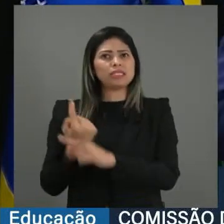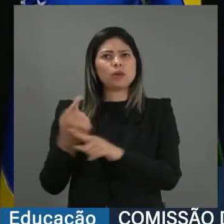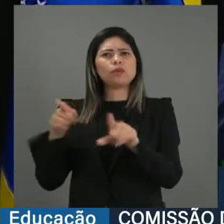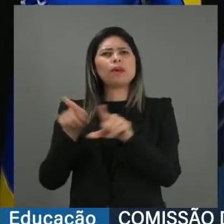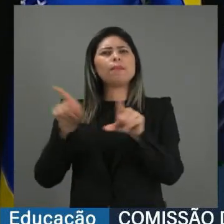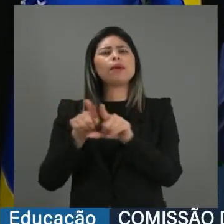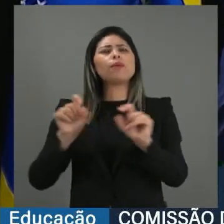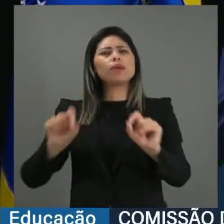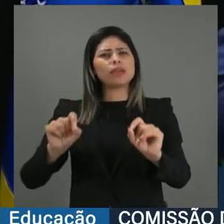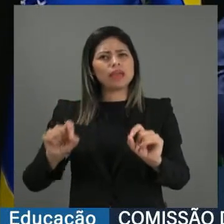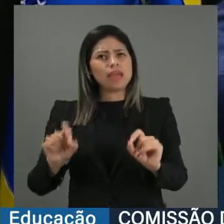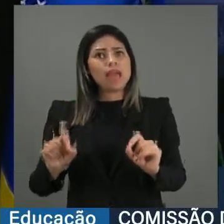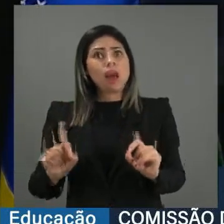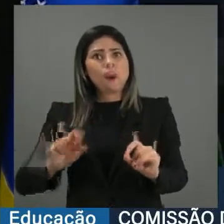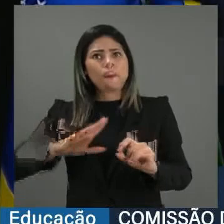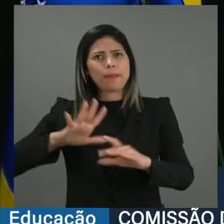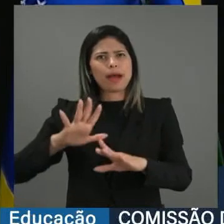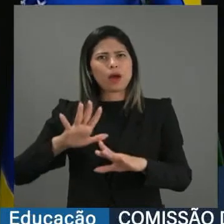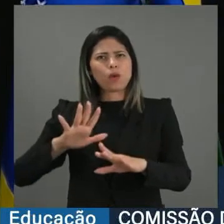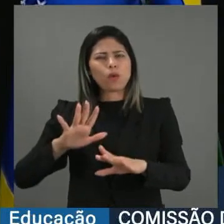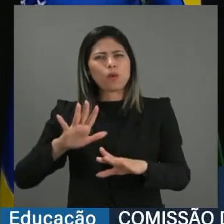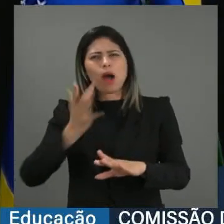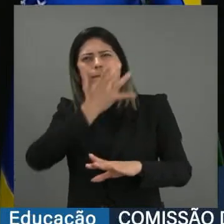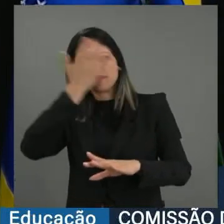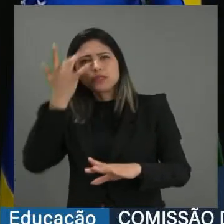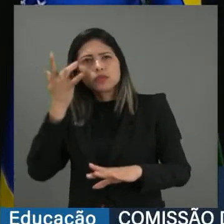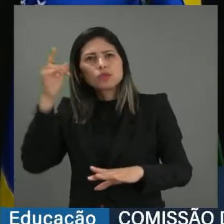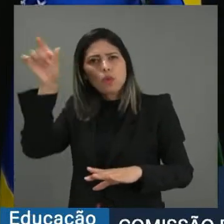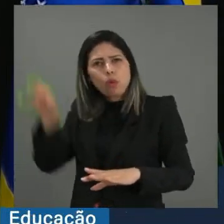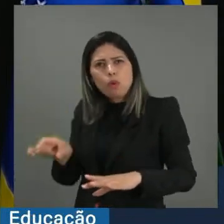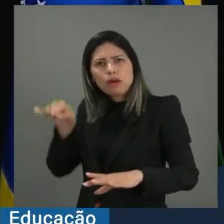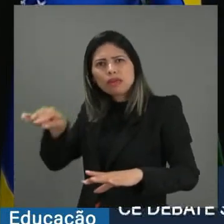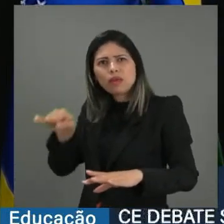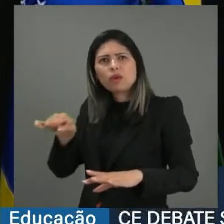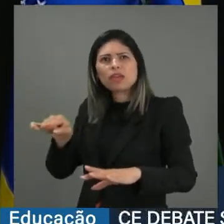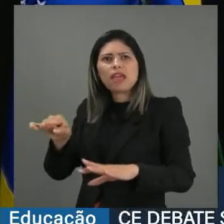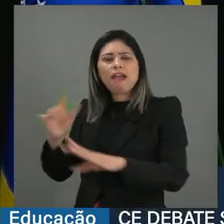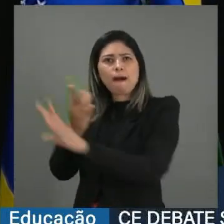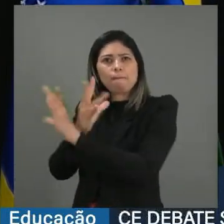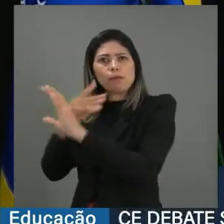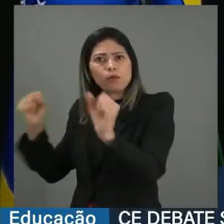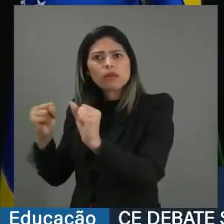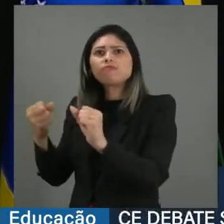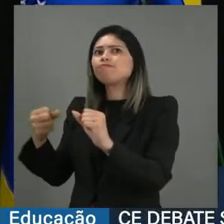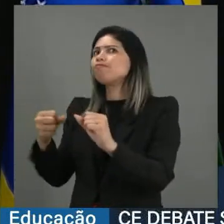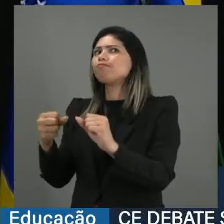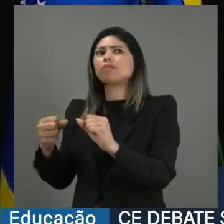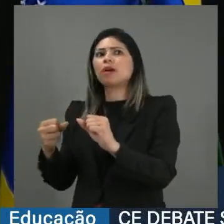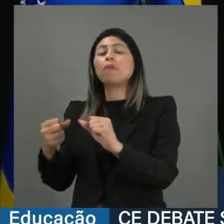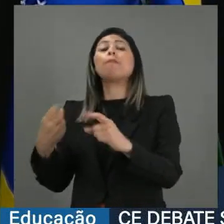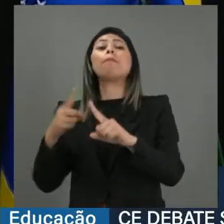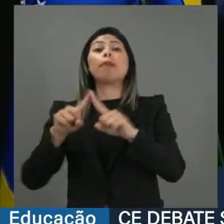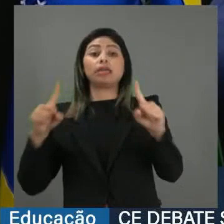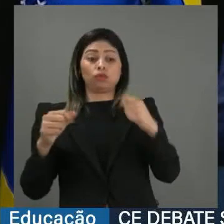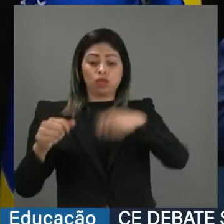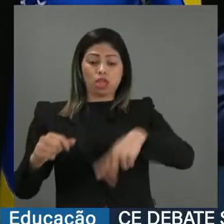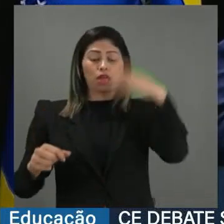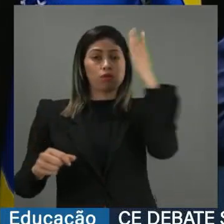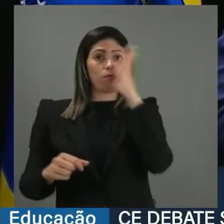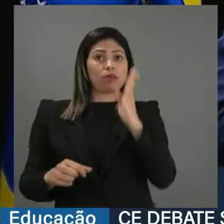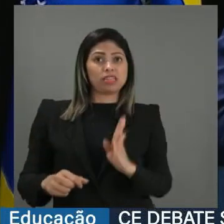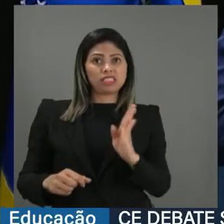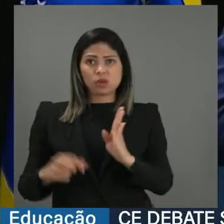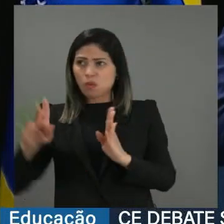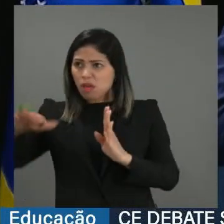espada na cabeça do cidadão de bem, colocada pelos donos do poder, quem se acha dono do Brasil, mas o Brasil não é deles, é nosso.